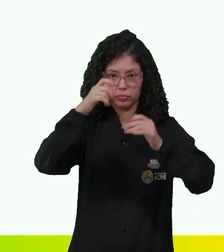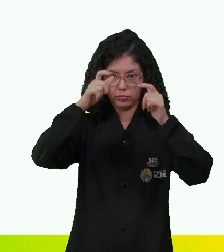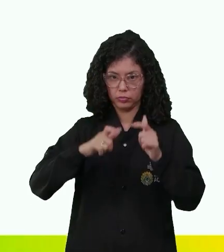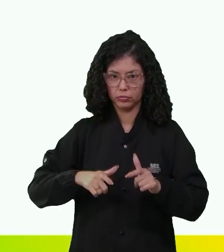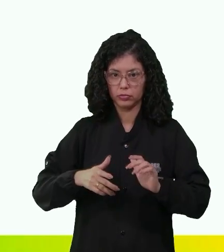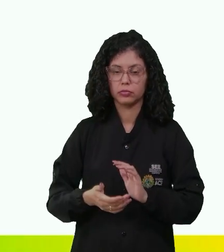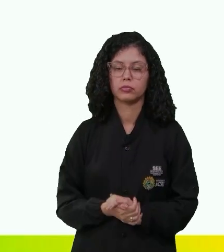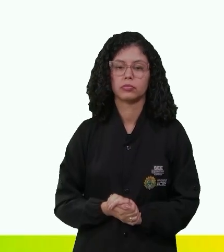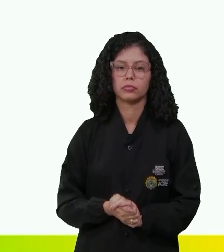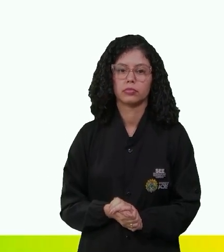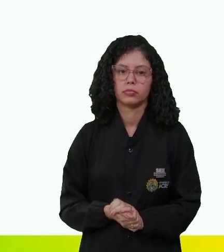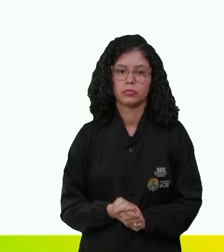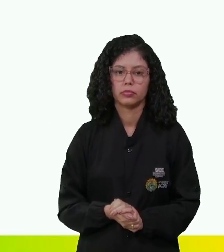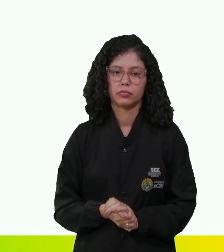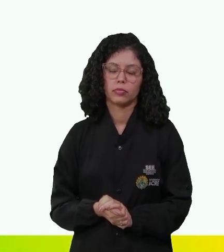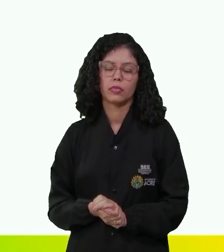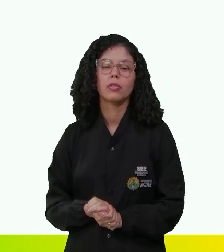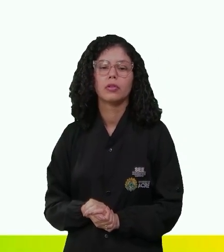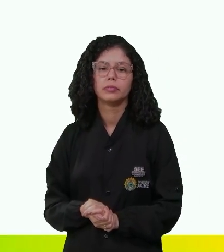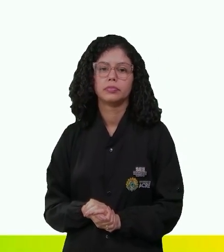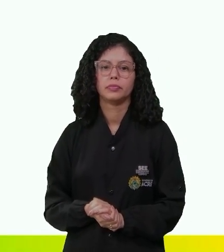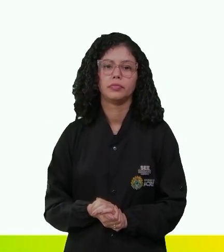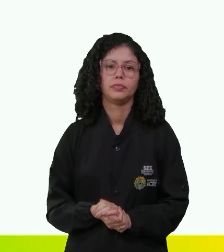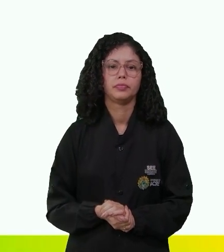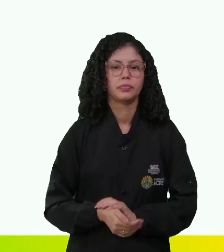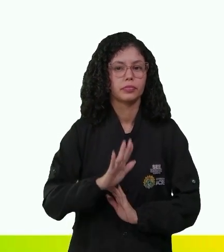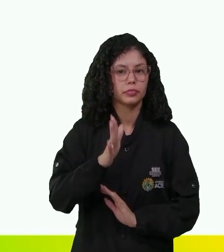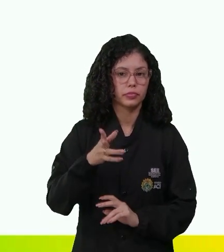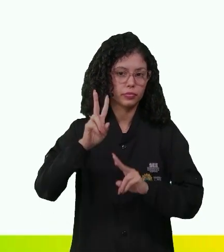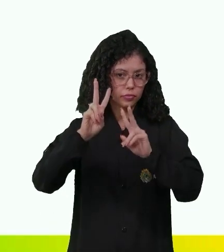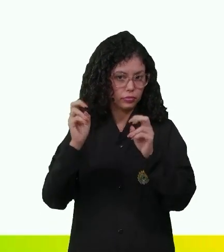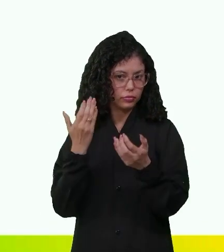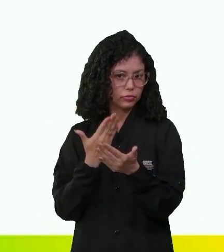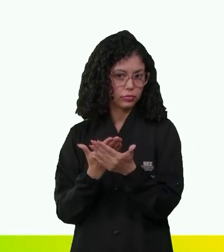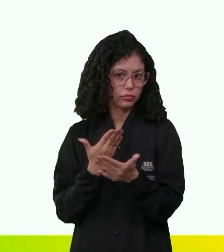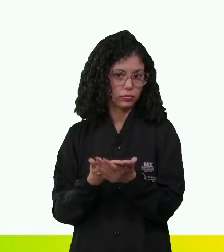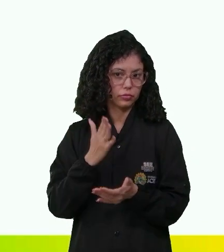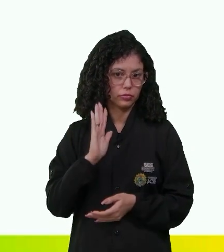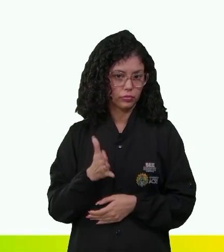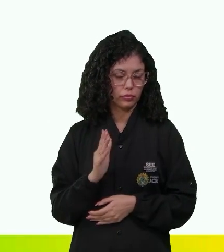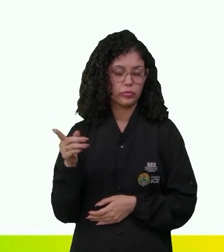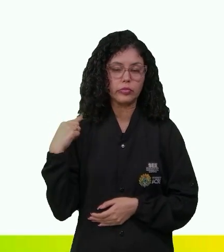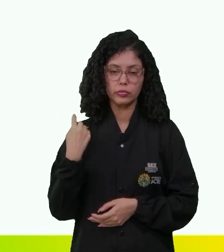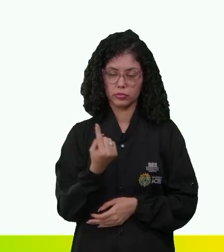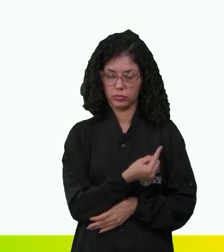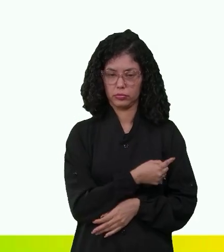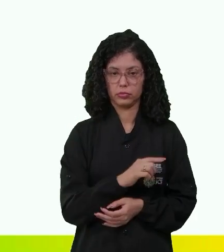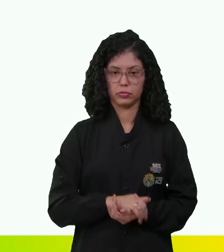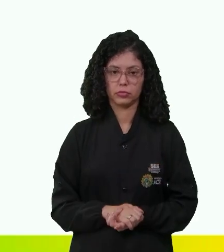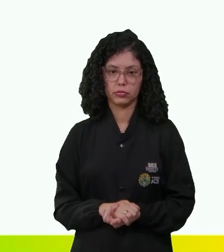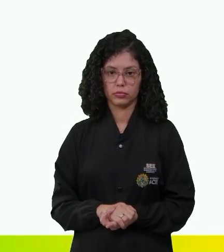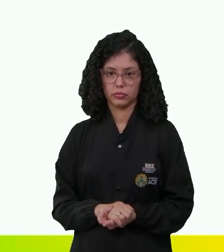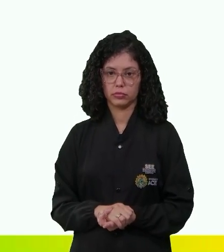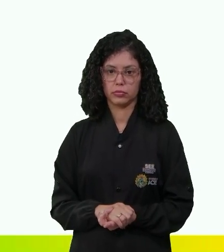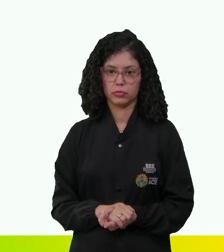local. Aqui surge, inclusive, o que já foi tema de outras aulas nossas.